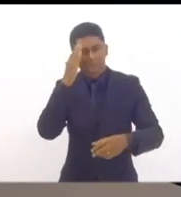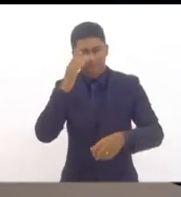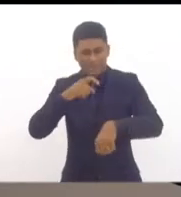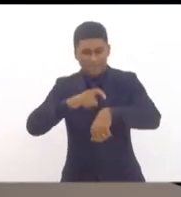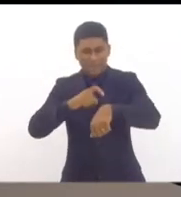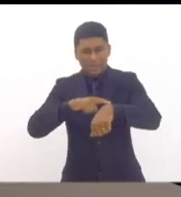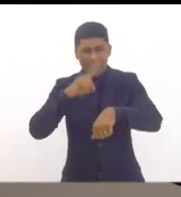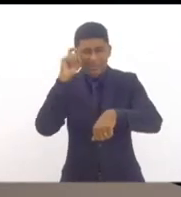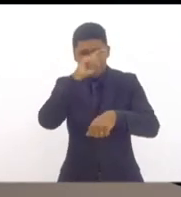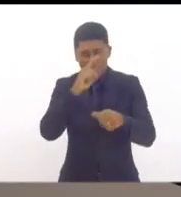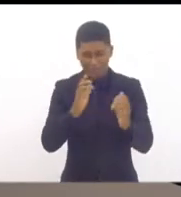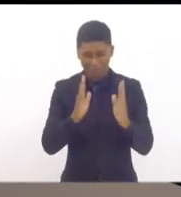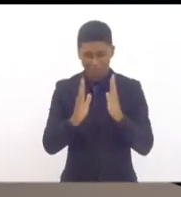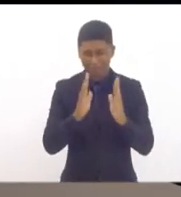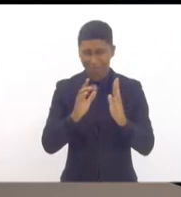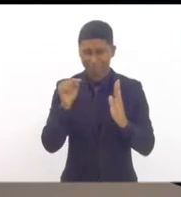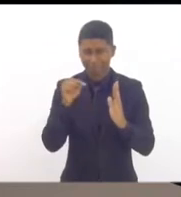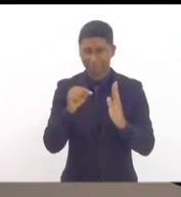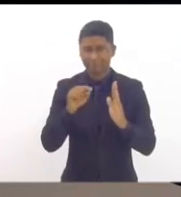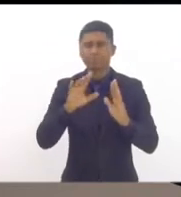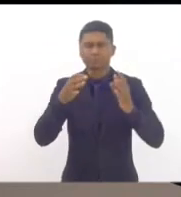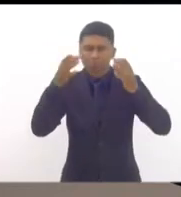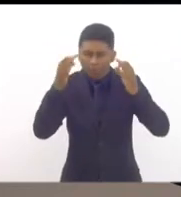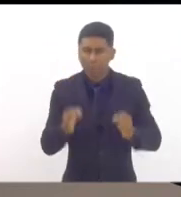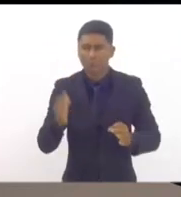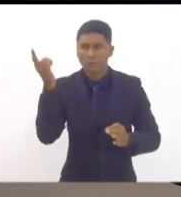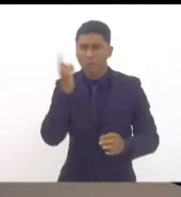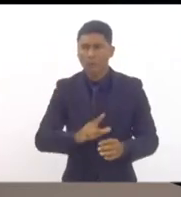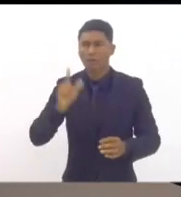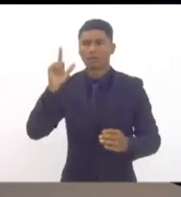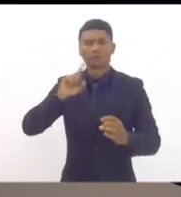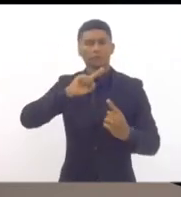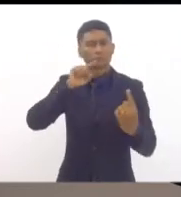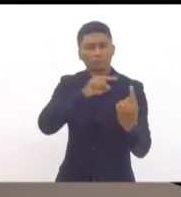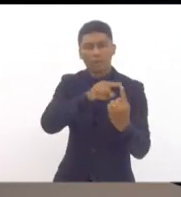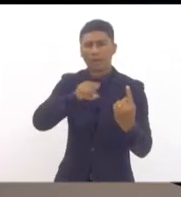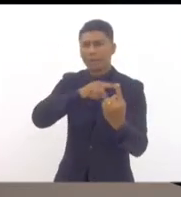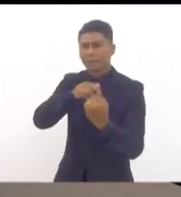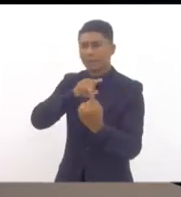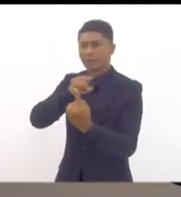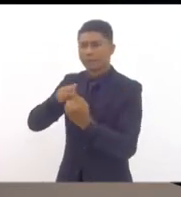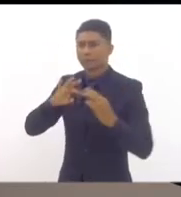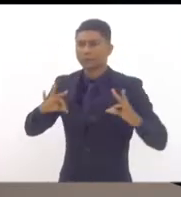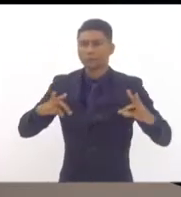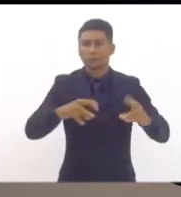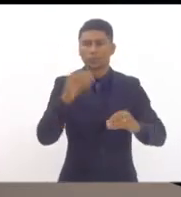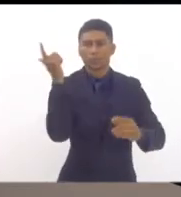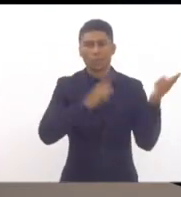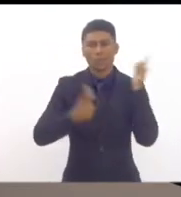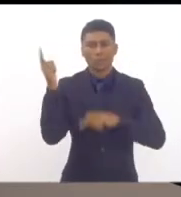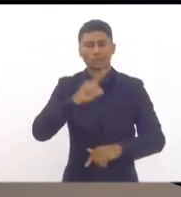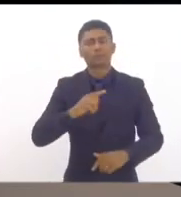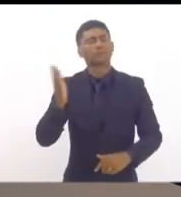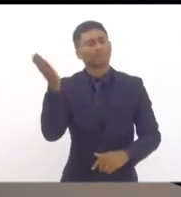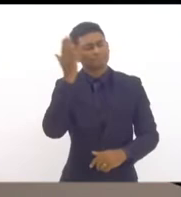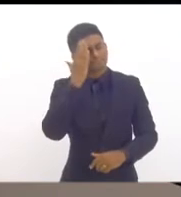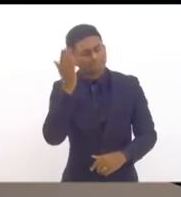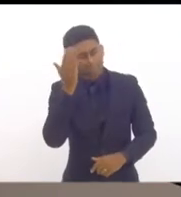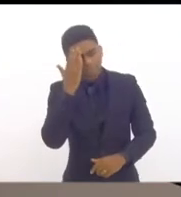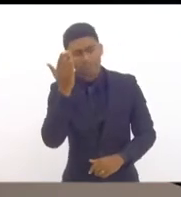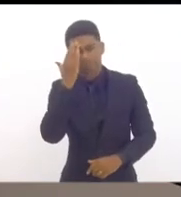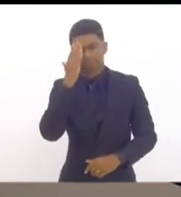tudo certo, a gente conseguiu cumprir com todos os prazos, a gente sabia que qualquer prazo desse que pudesse ser